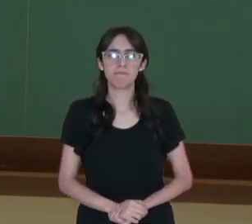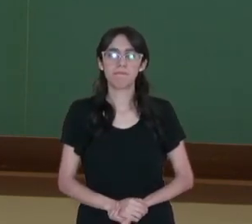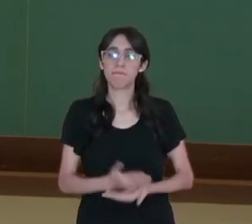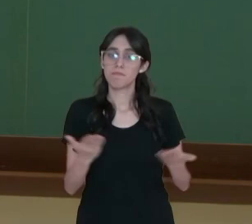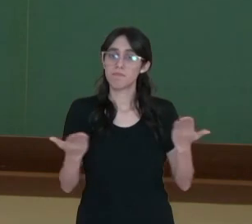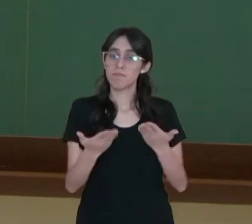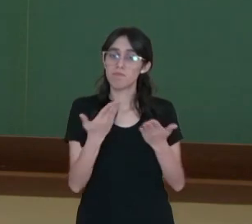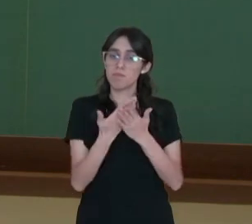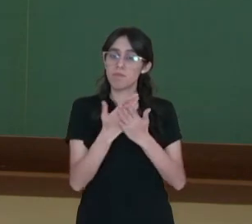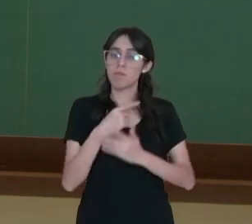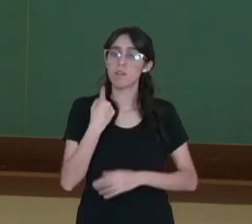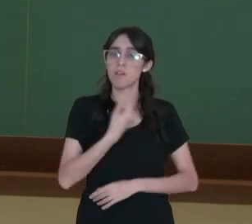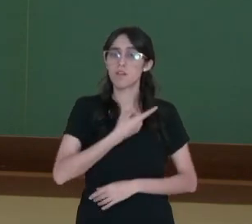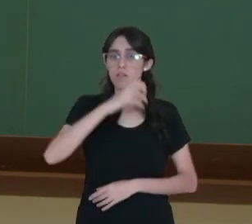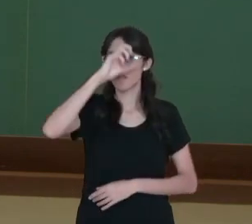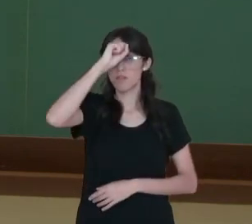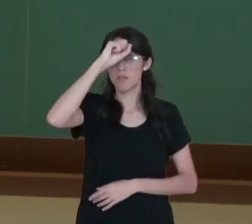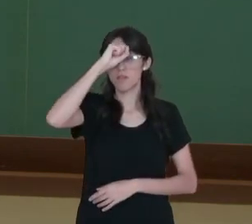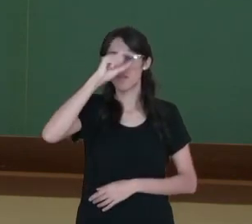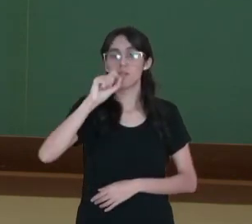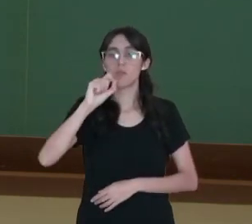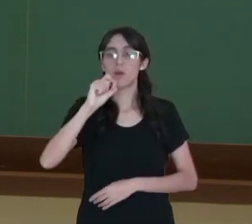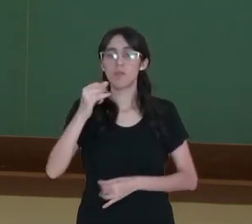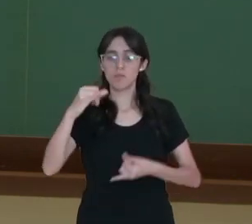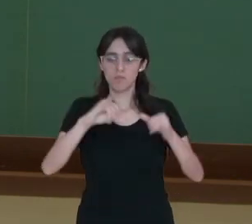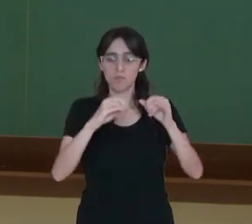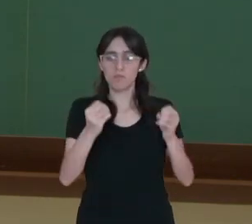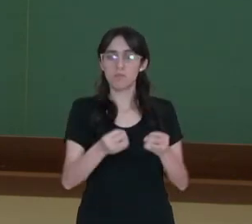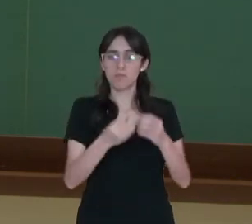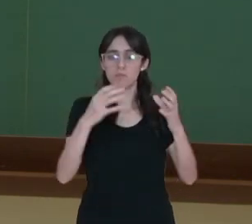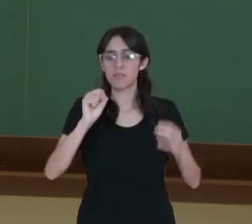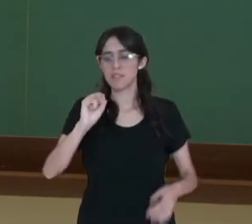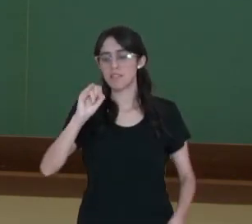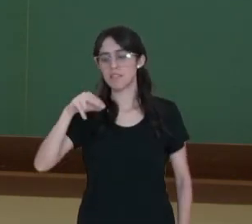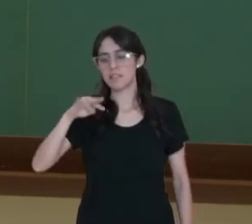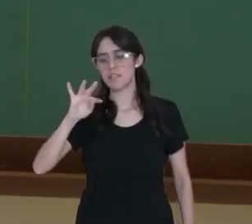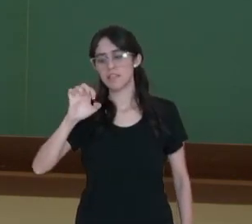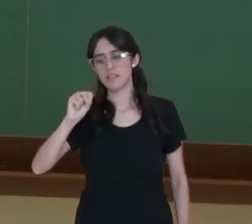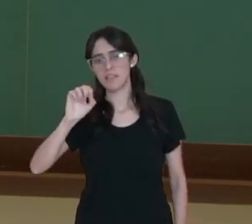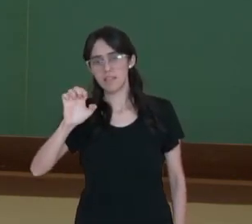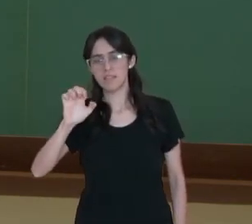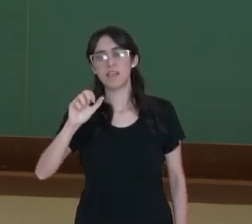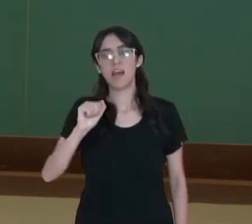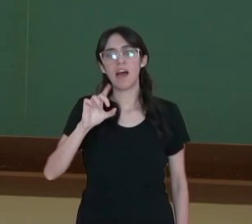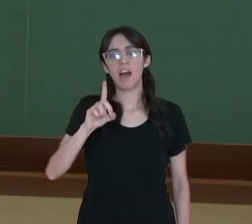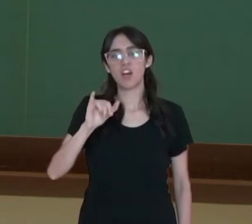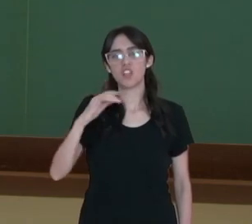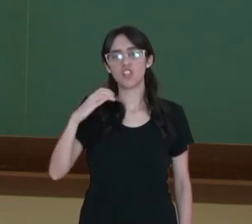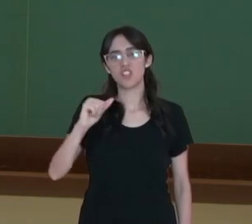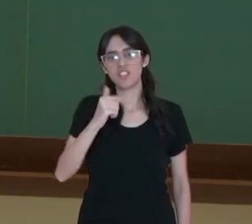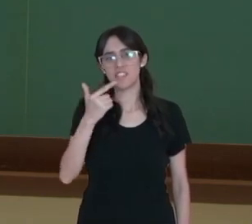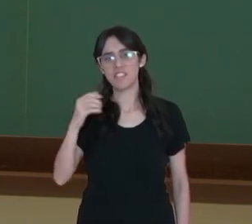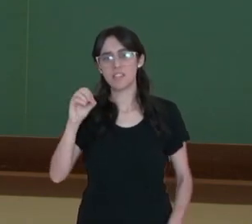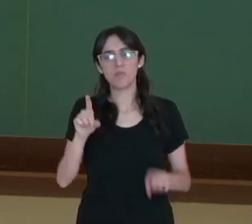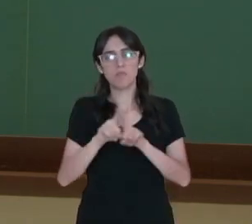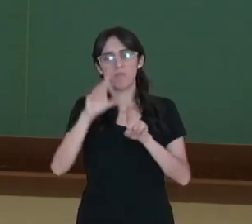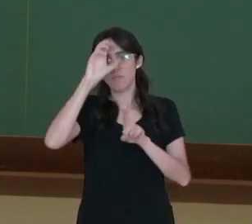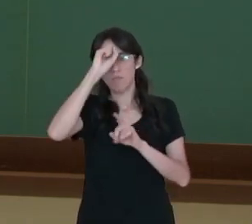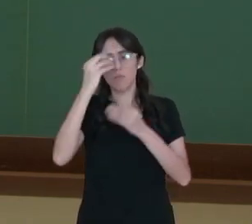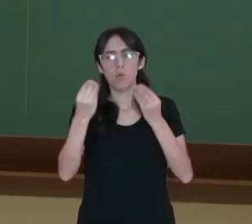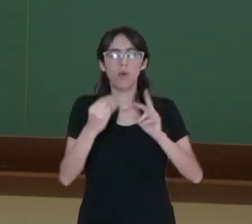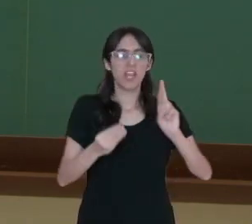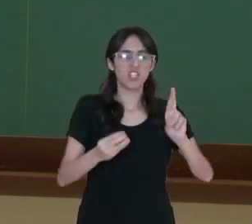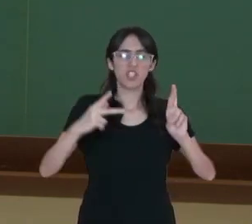Na aula de hoje, nós conceituamos reações químicas de síntese ou adição, compreendemos a relação entre os reagentes e os